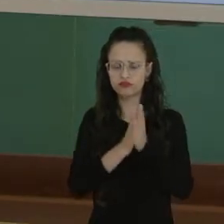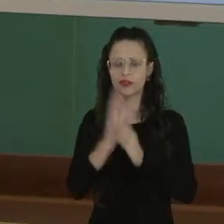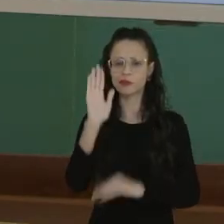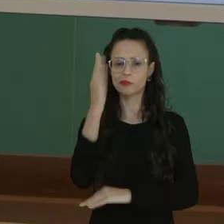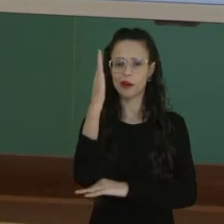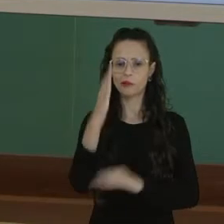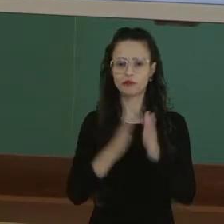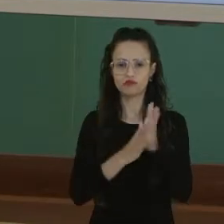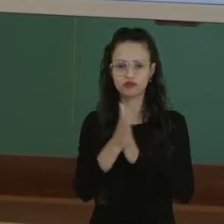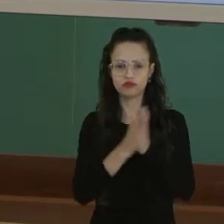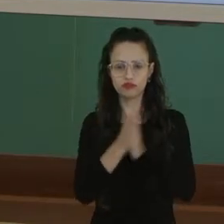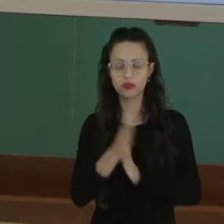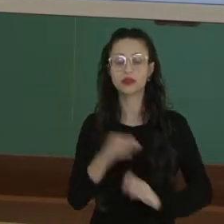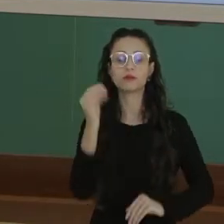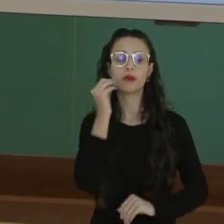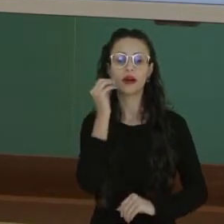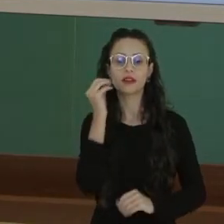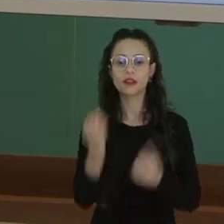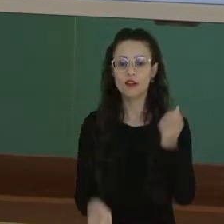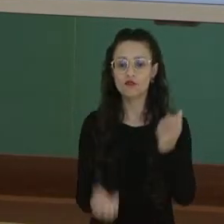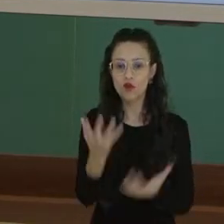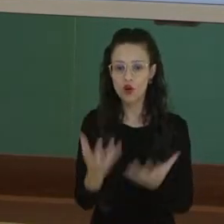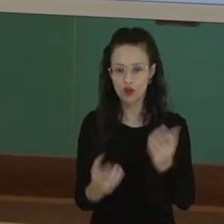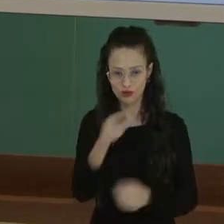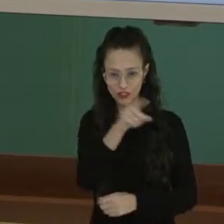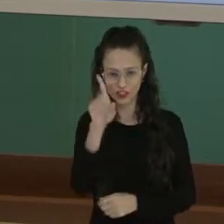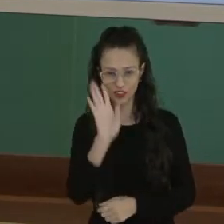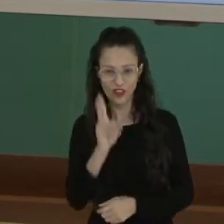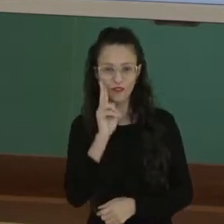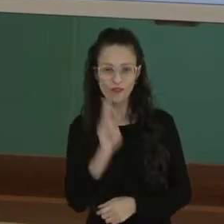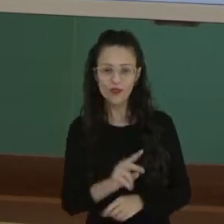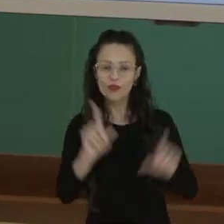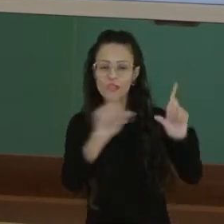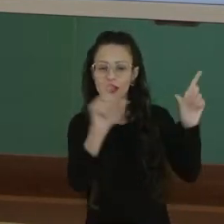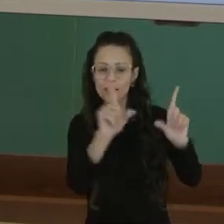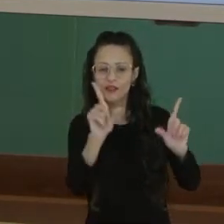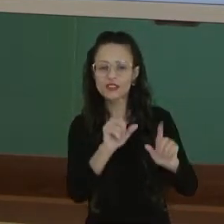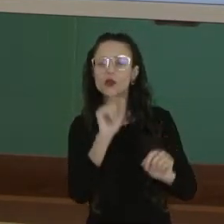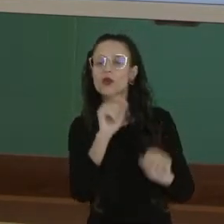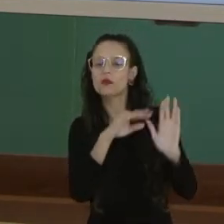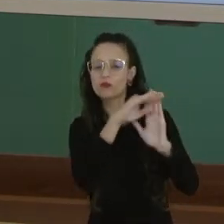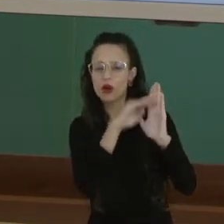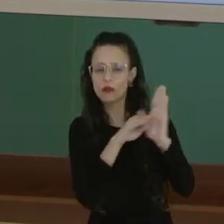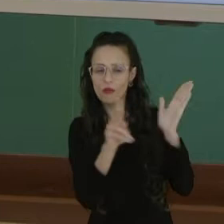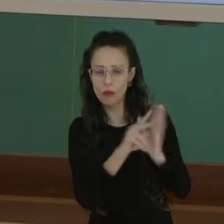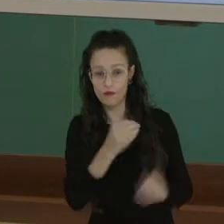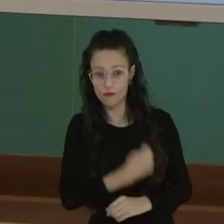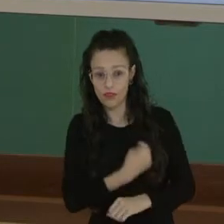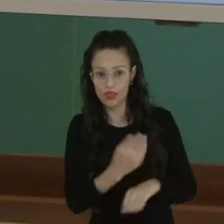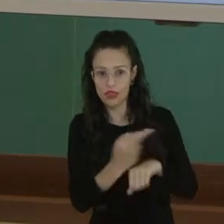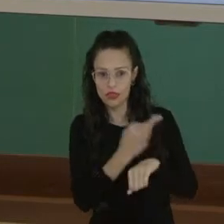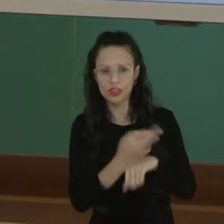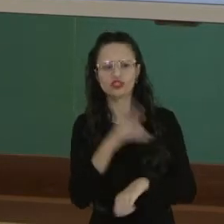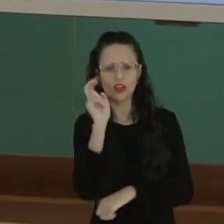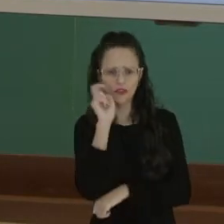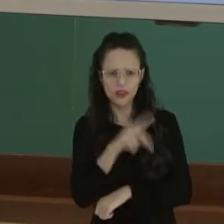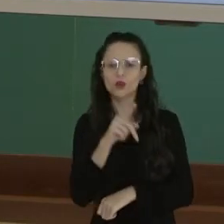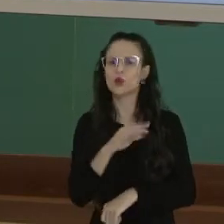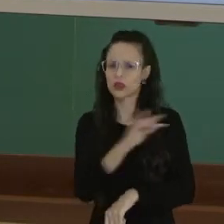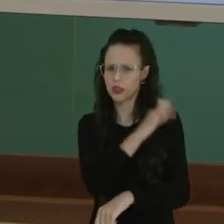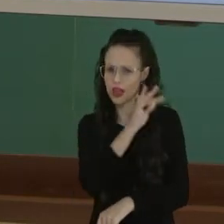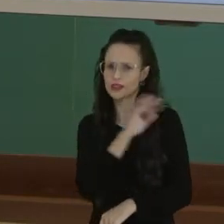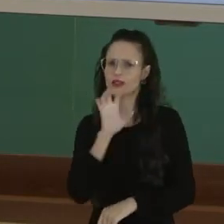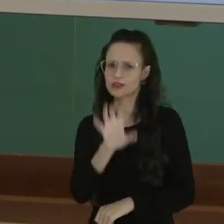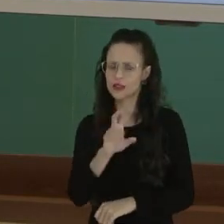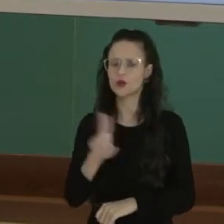exemplo, gerar fogo, né? Se você assiste aqueles programas de sobrevivência, você percebe isso. Você escuta bastante tipo de técnica, né? O cara